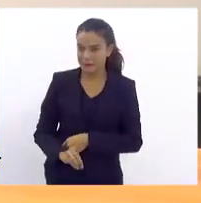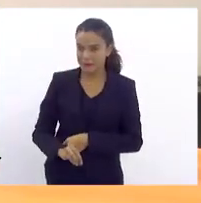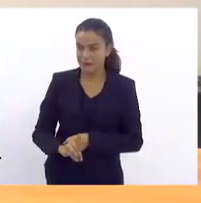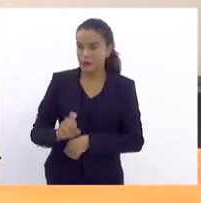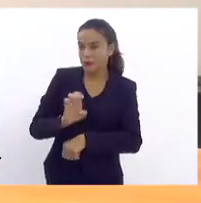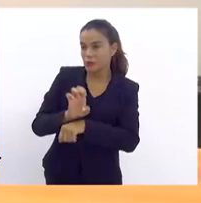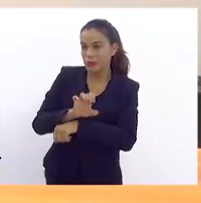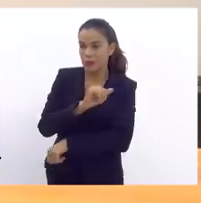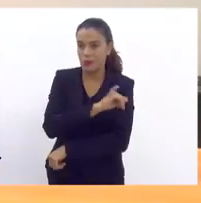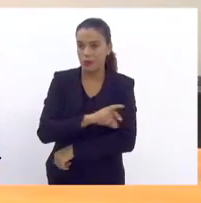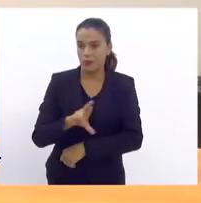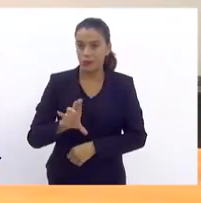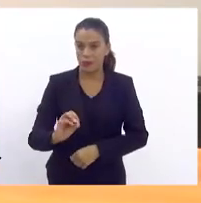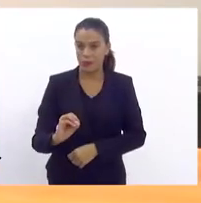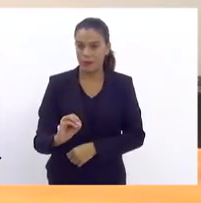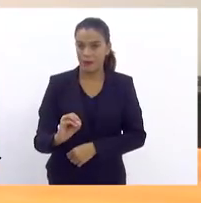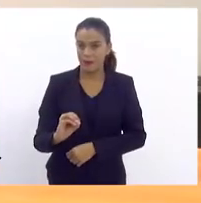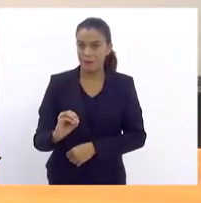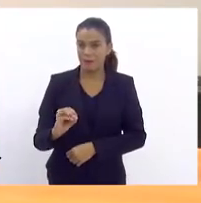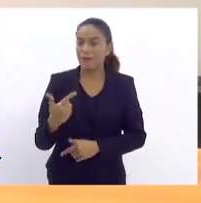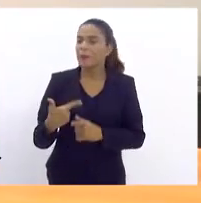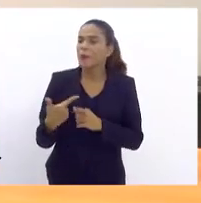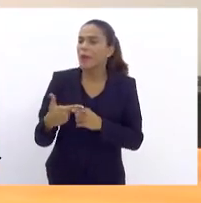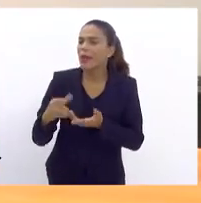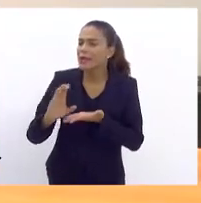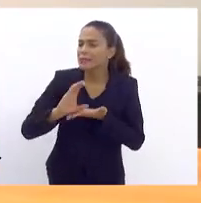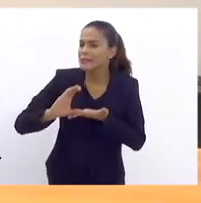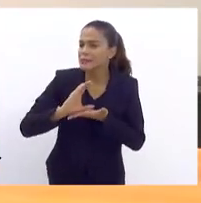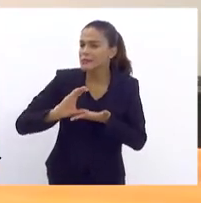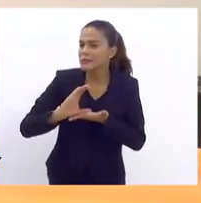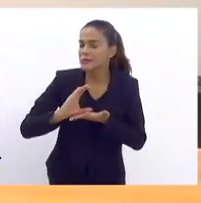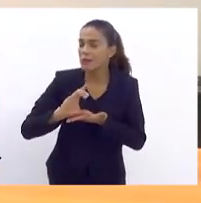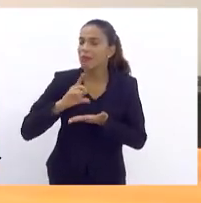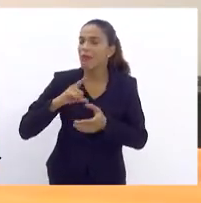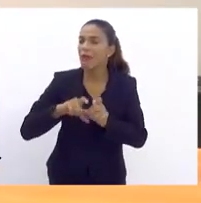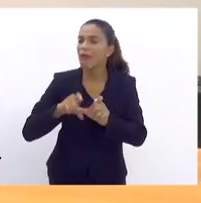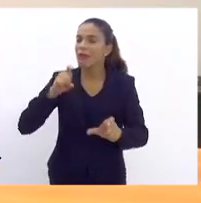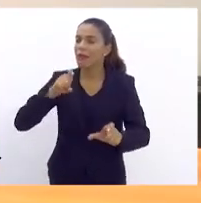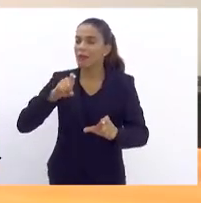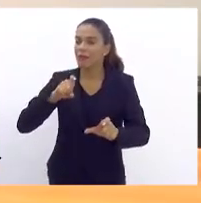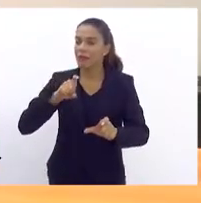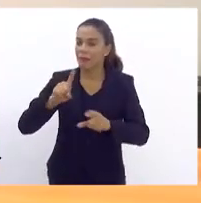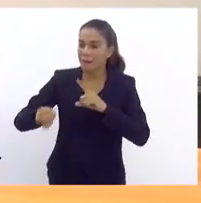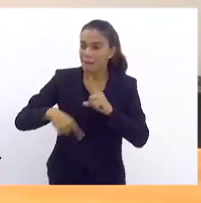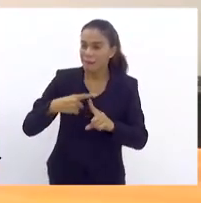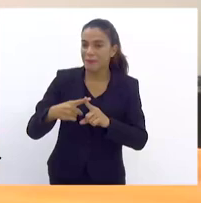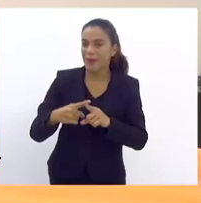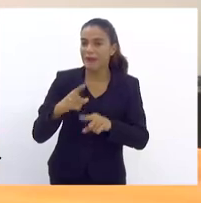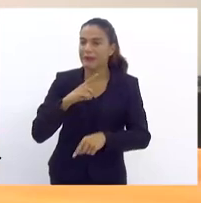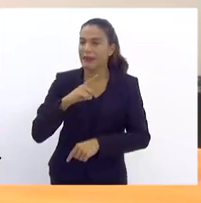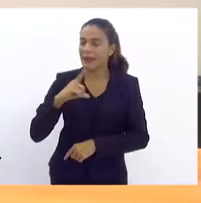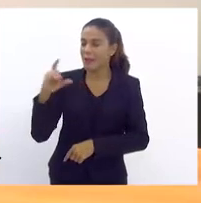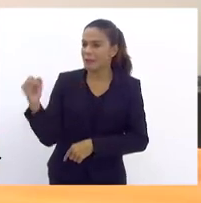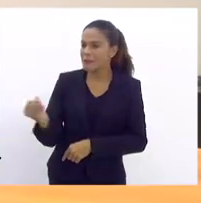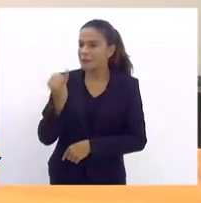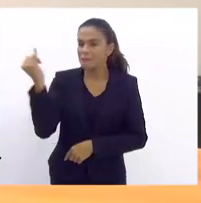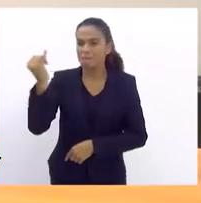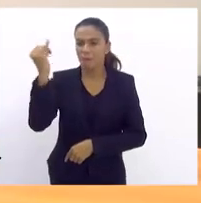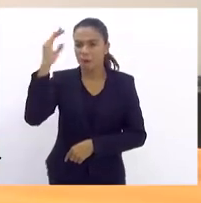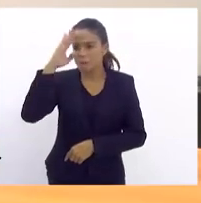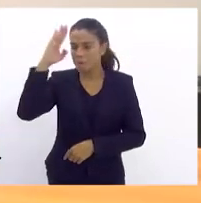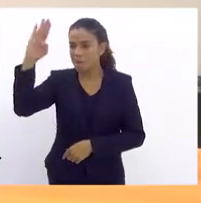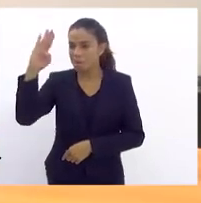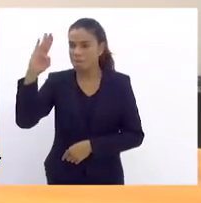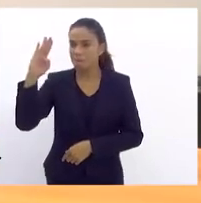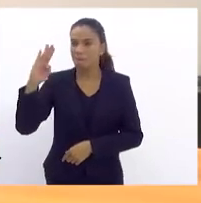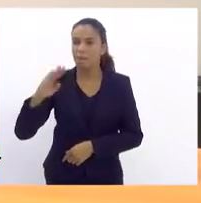do Estado do Rio de Janeiro porque esse conselho ele além de ter autonomia e de ter uma importância fundamental